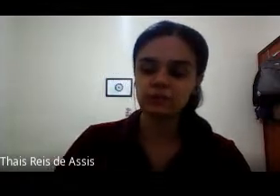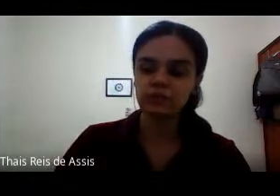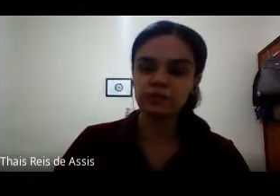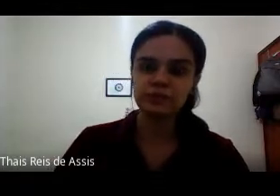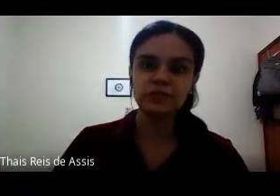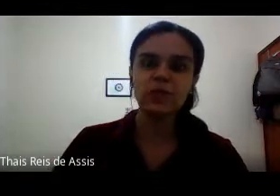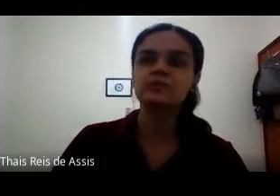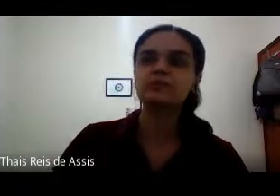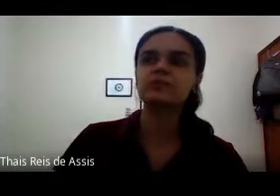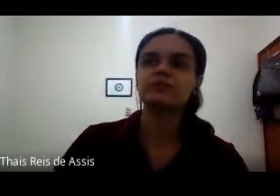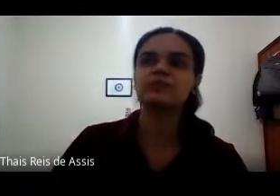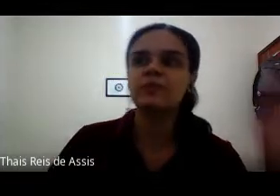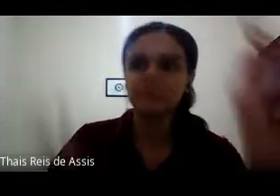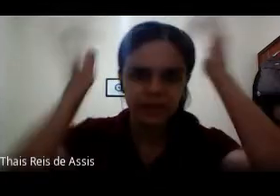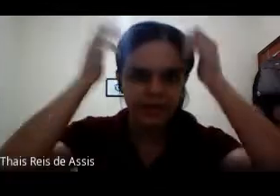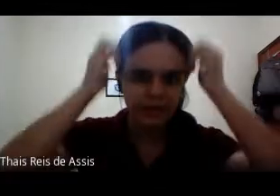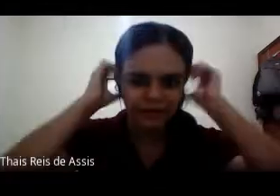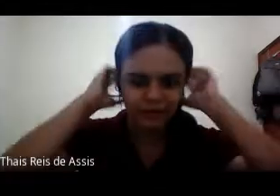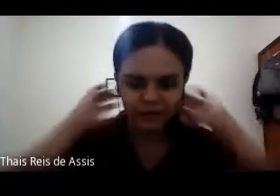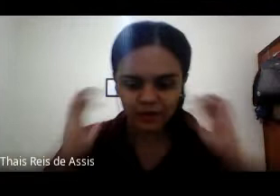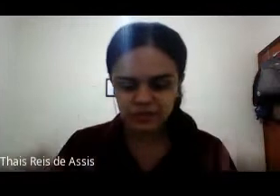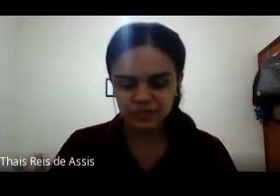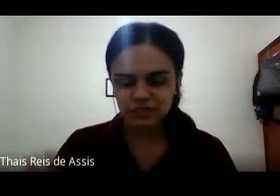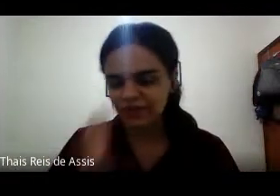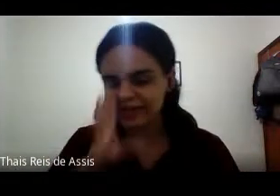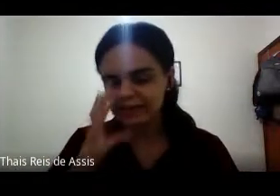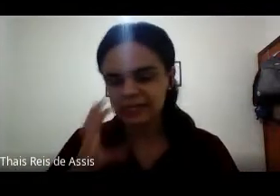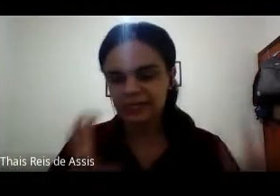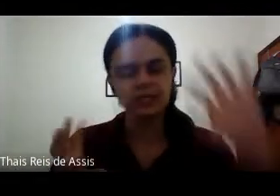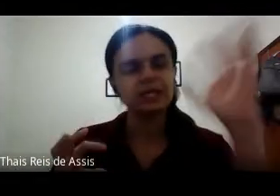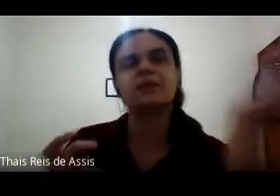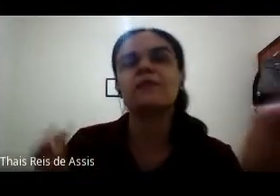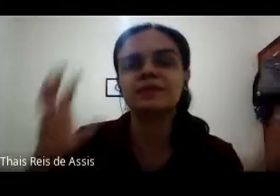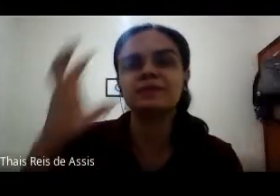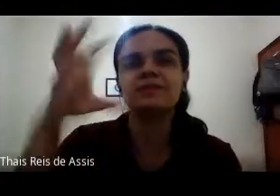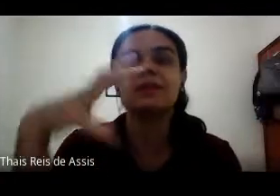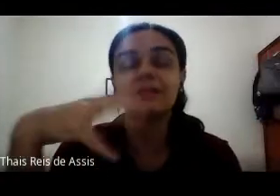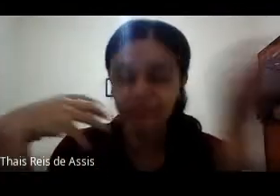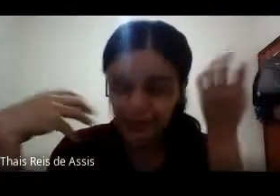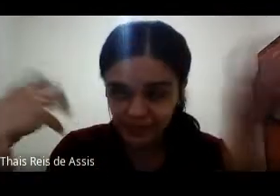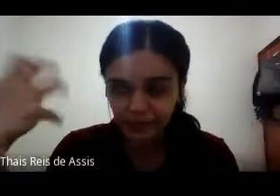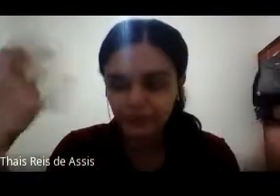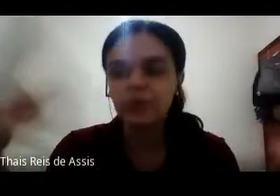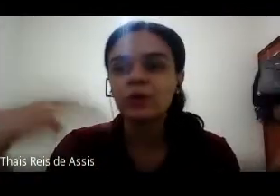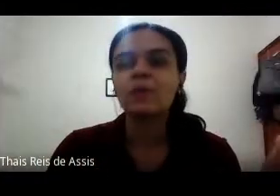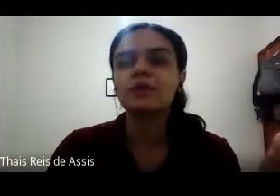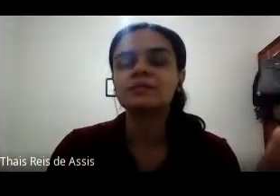de construir por si só, como se o professor, ele for, como se a gente tivesse, está aqui, conhecimento,